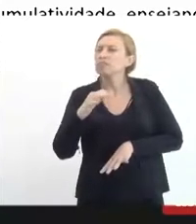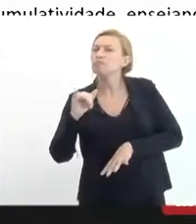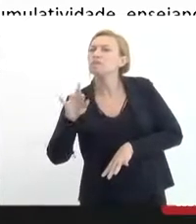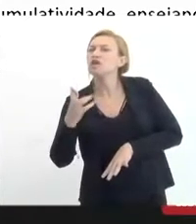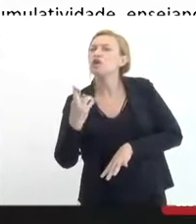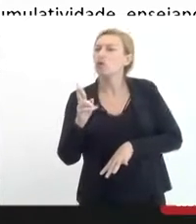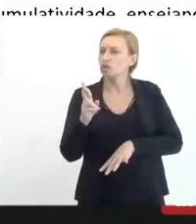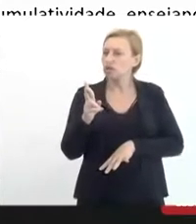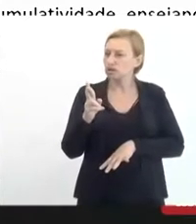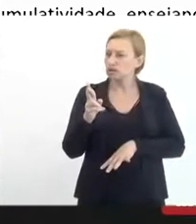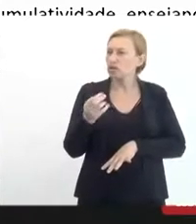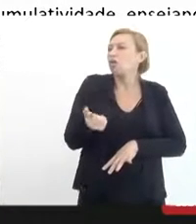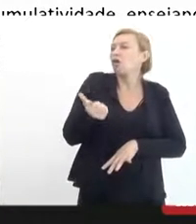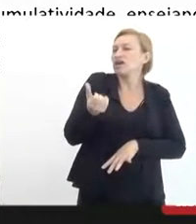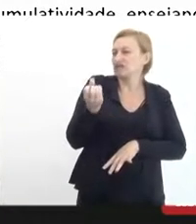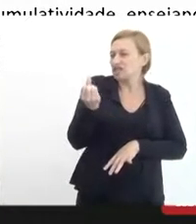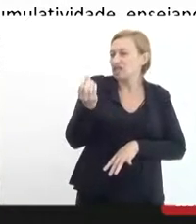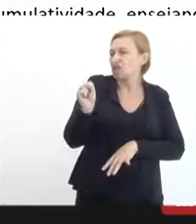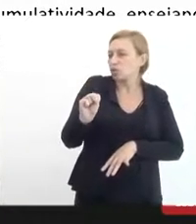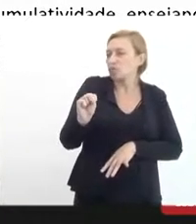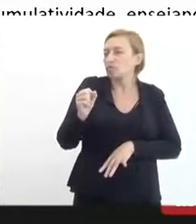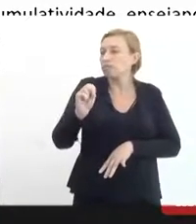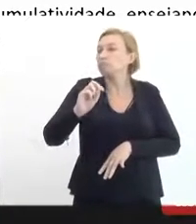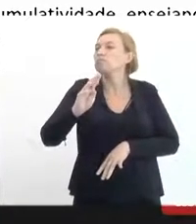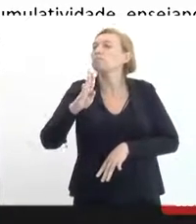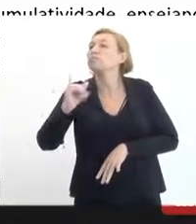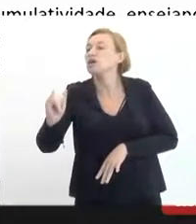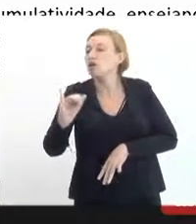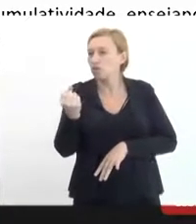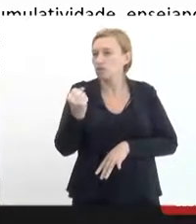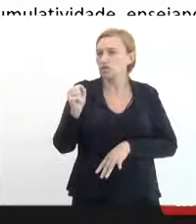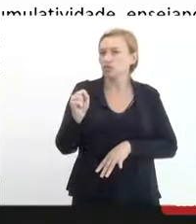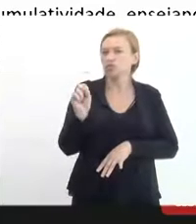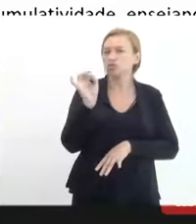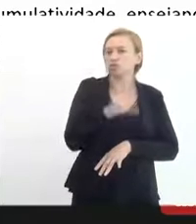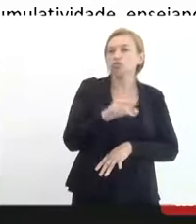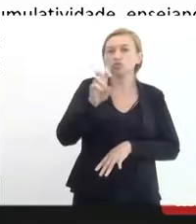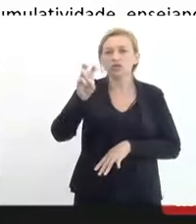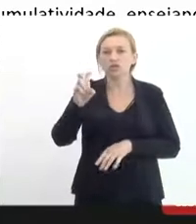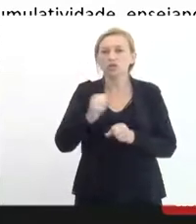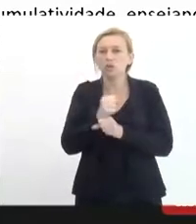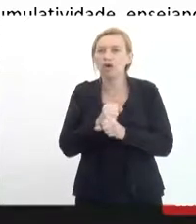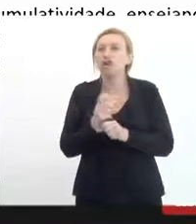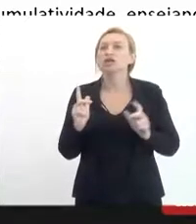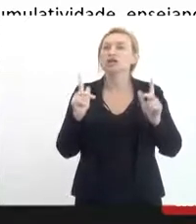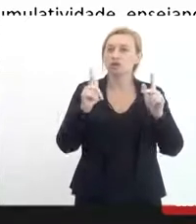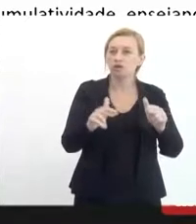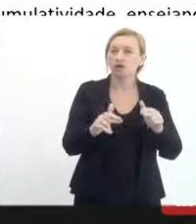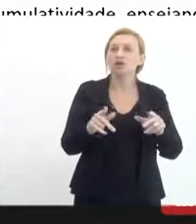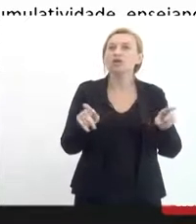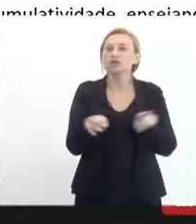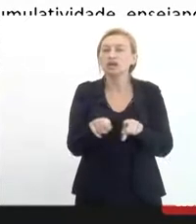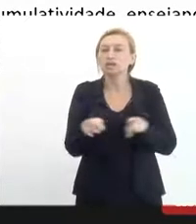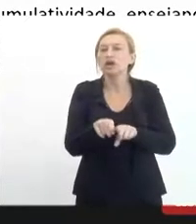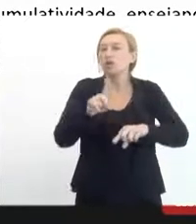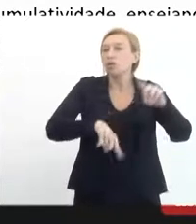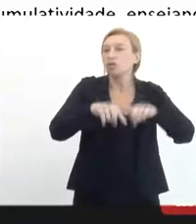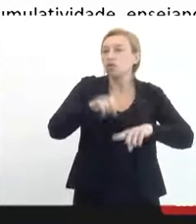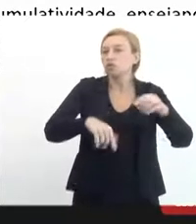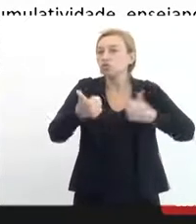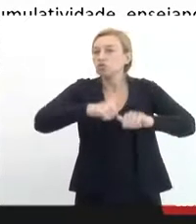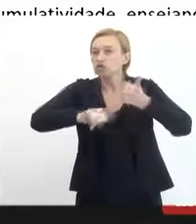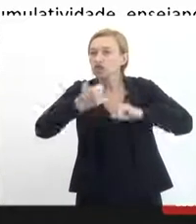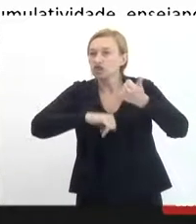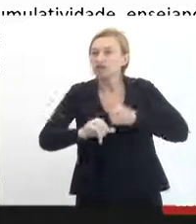quase 68 bilhões a título de ICMS e PEGOV nos últimos 5 anos. Da mesma forma, os fluidos, os produtos químicos, sejam aplicados na área de